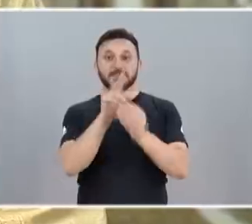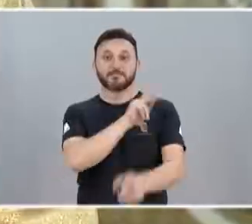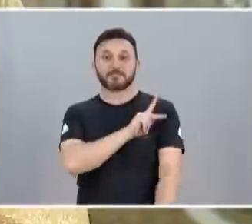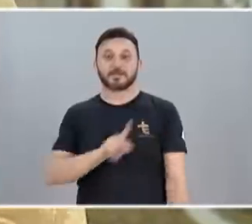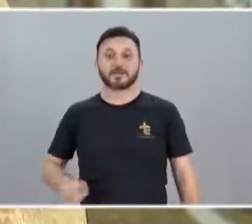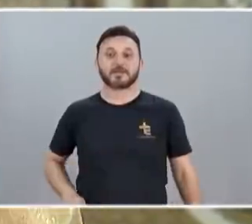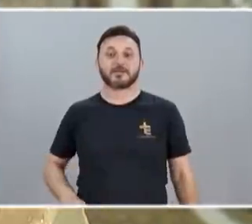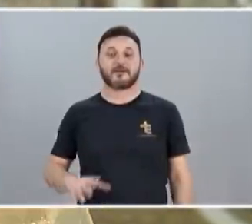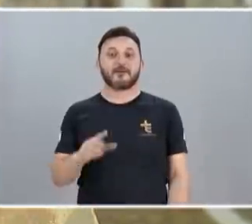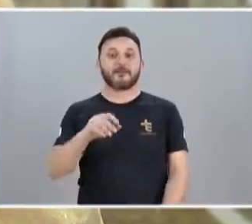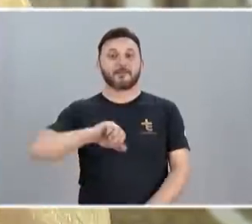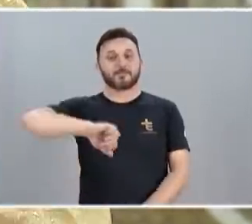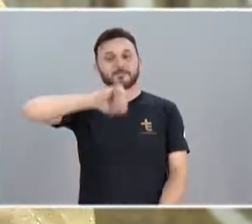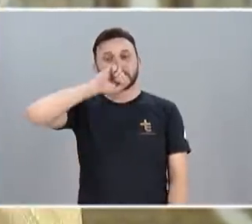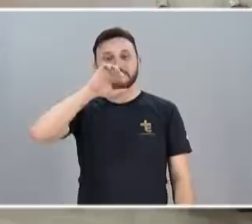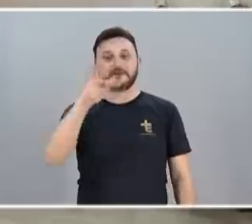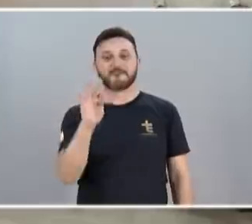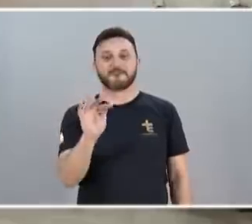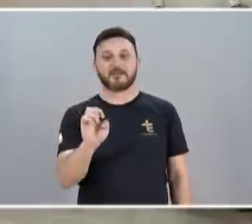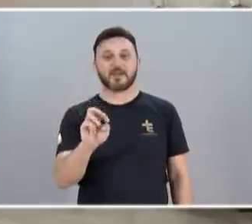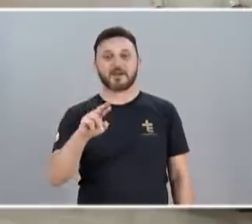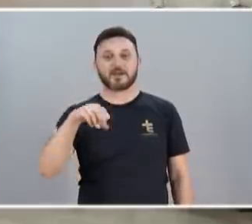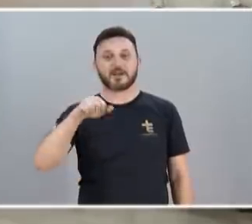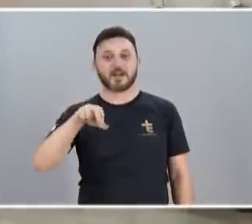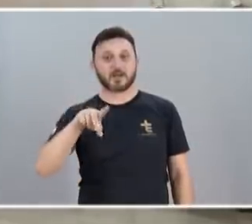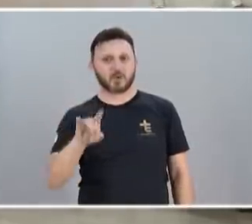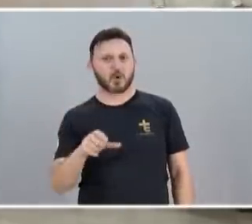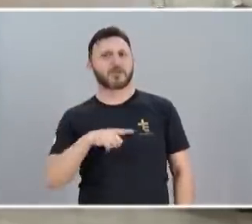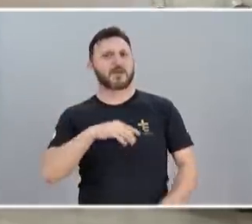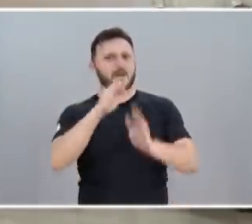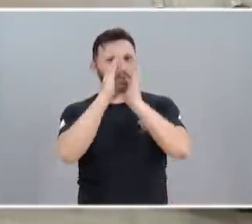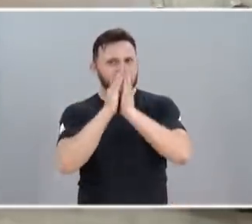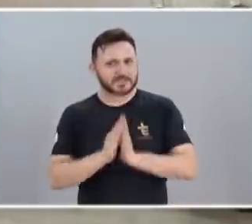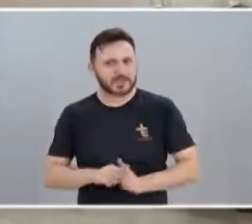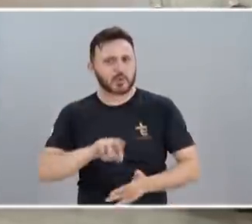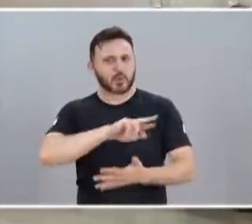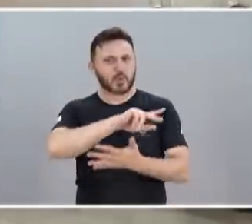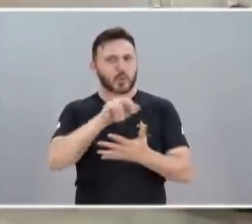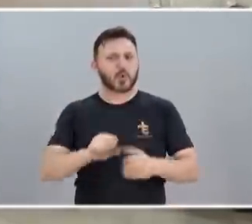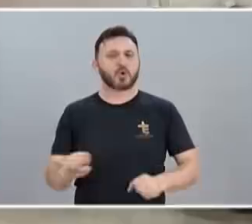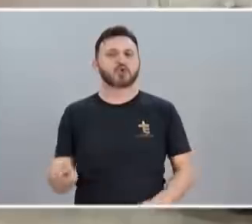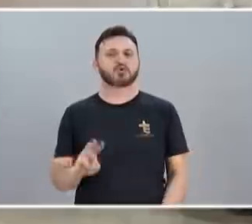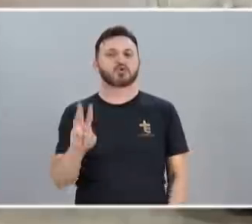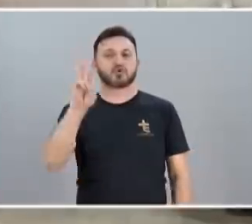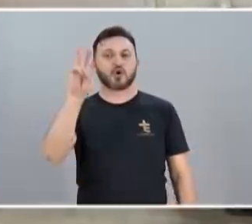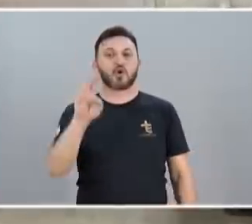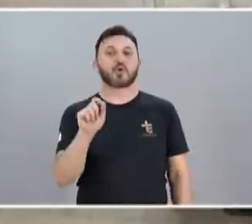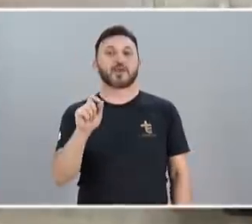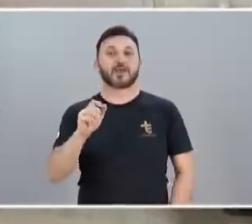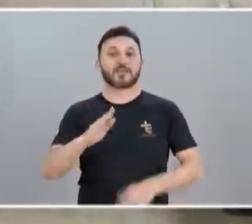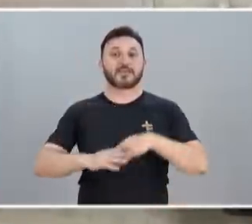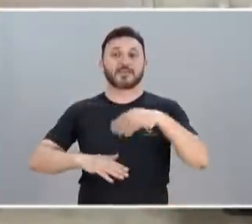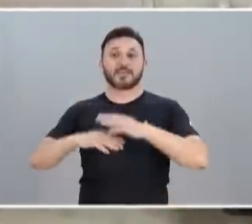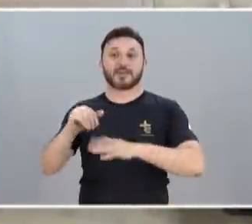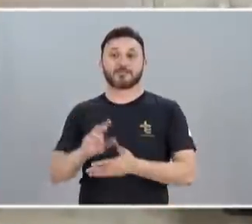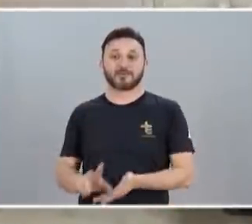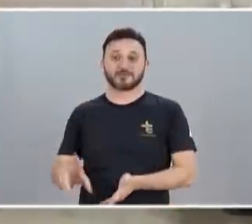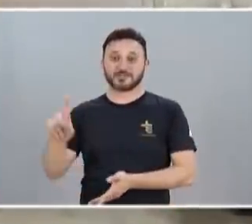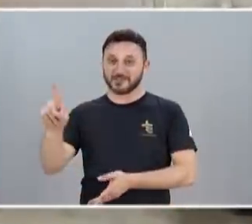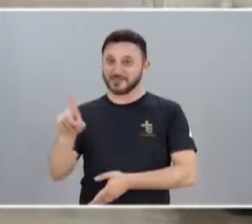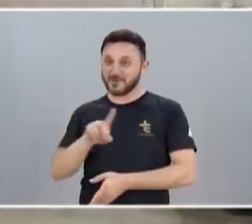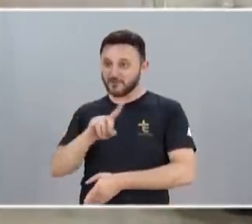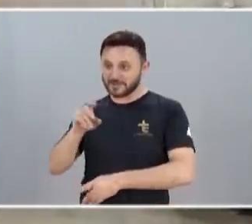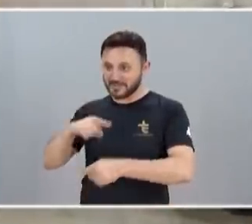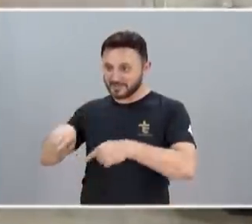Dom Fernando Saburido, estarei animando, adoração, e pela primeira vez o show está na mão de Deus. Estão preparados, ministério? Estão,